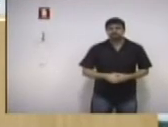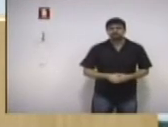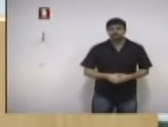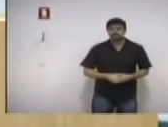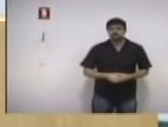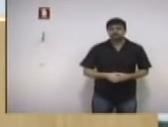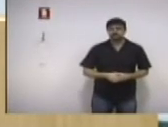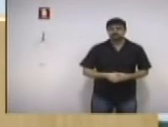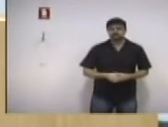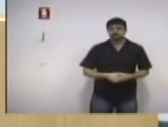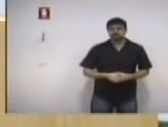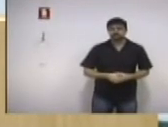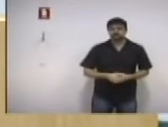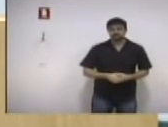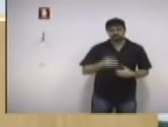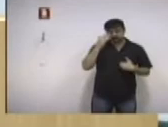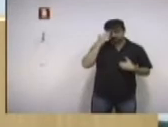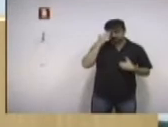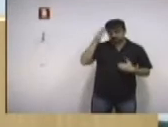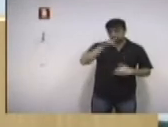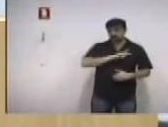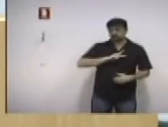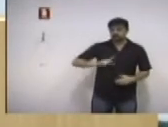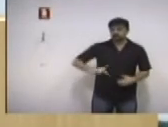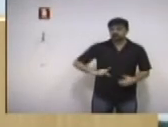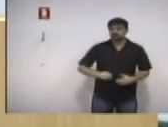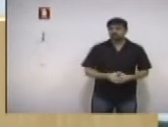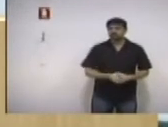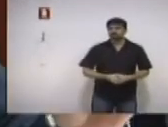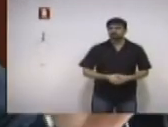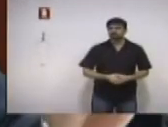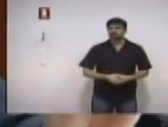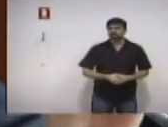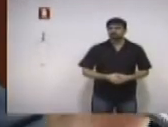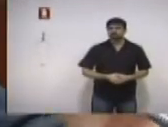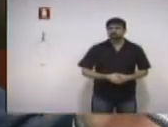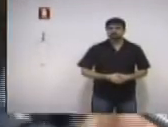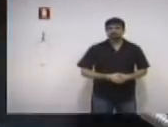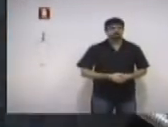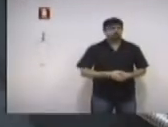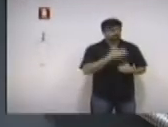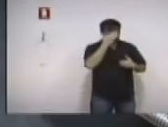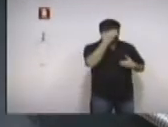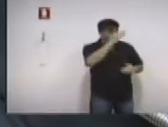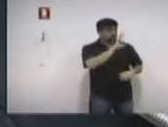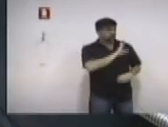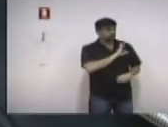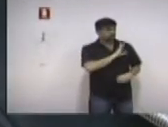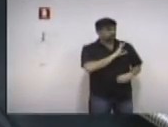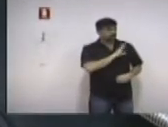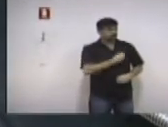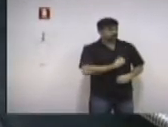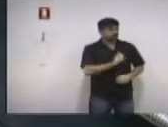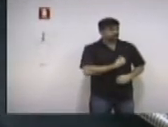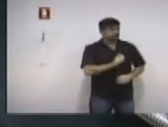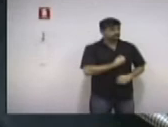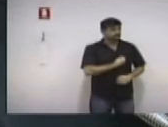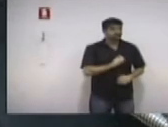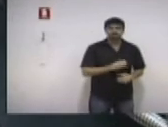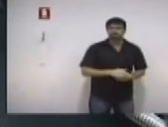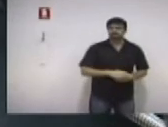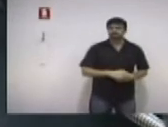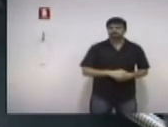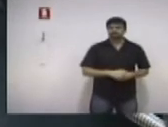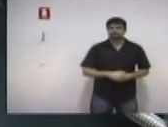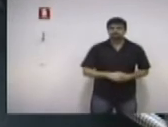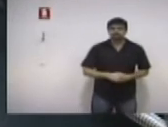teria algumas coisas para comentar obrigado senhor presidente Quero agradecer também a presença da Guarda Municipal de Paulínia da Polícia